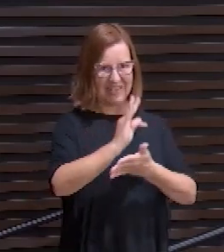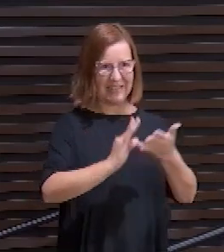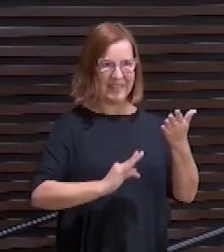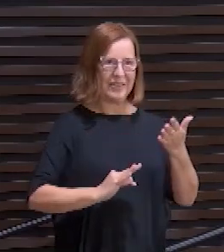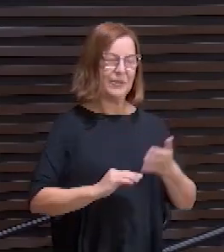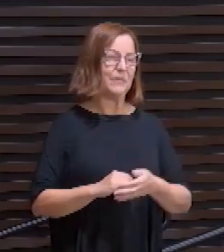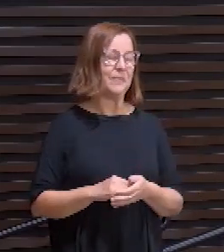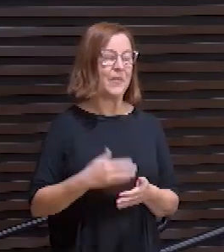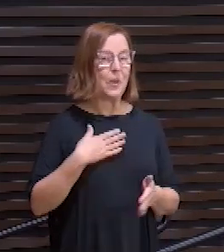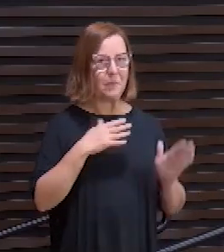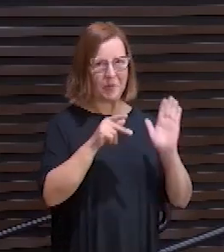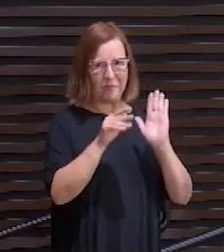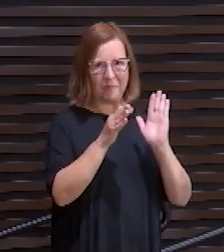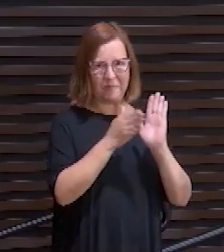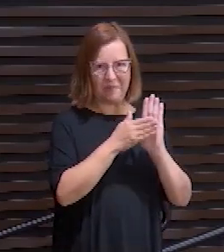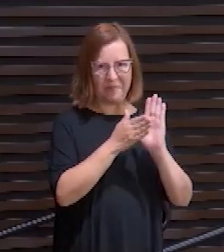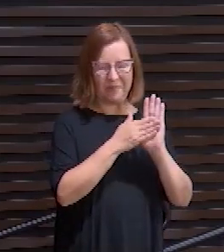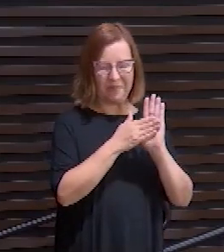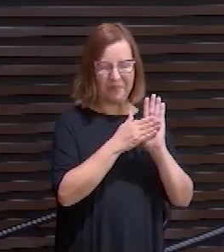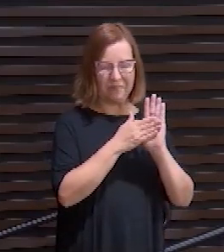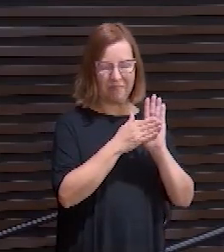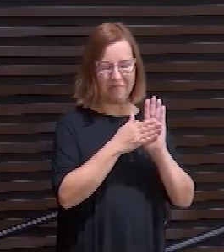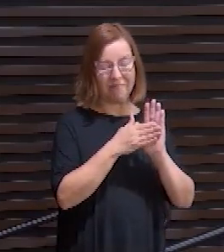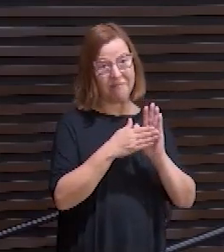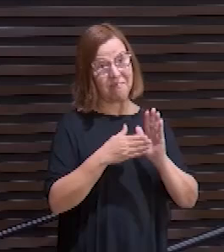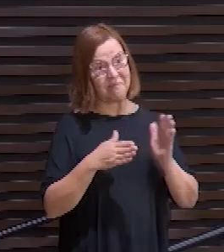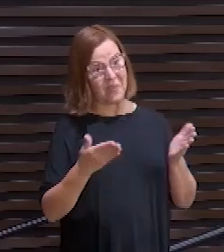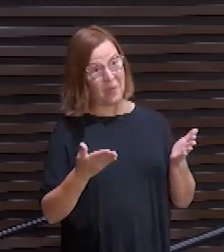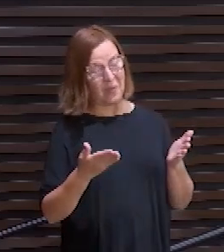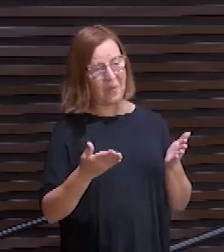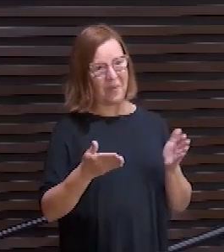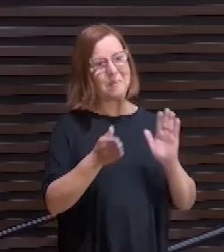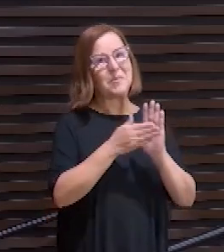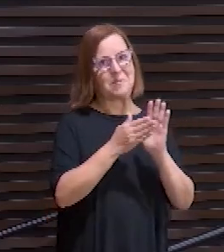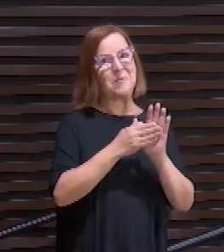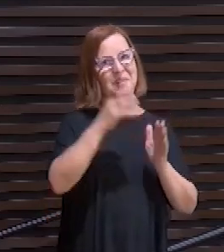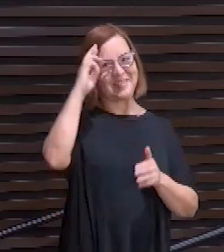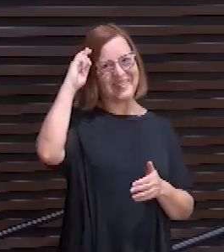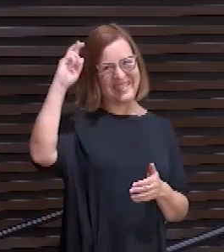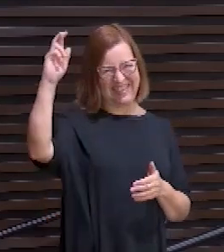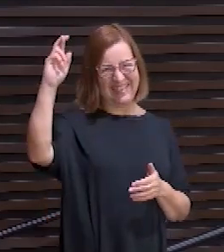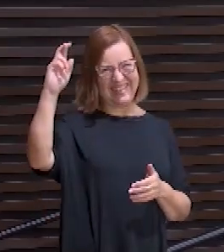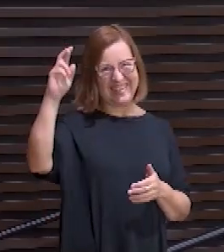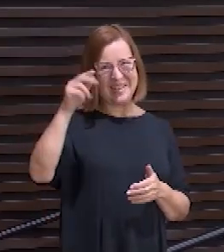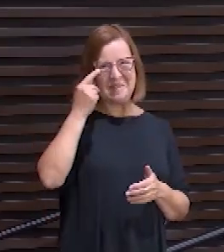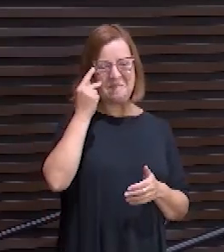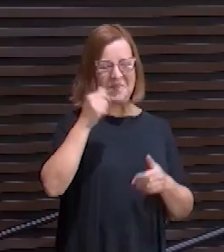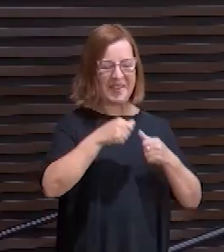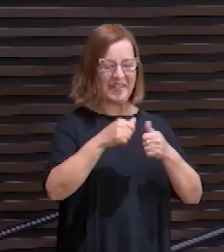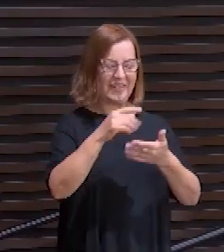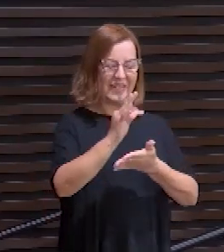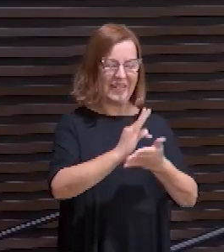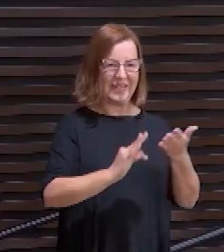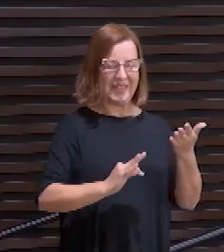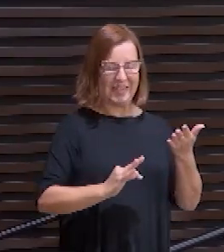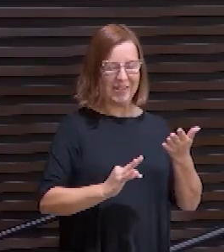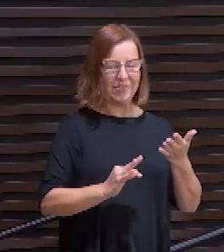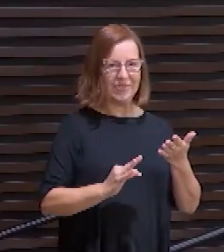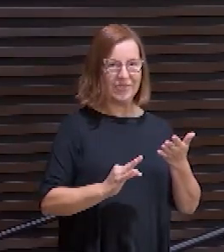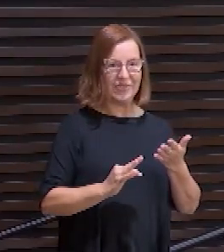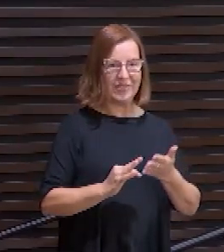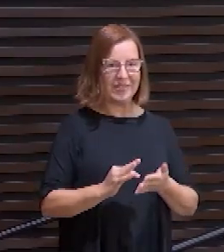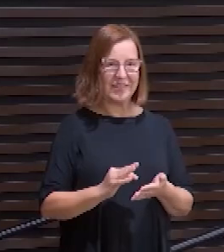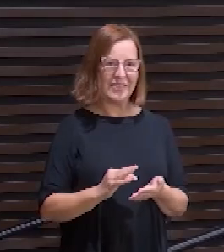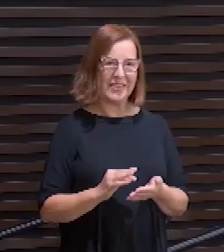meu propósito, aliás, o propósito do Senhor com este texto, não é outro,